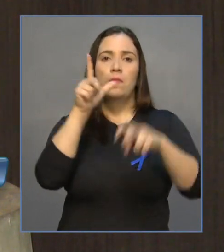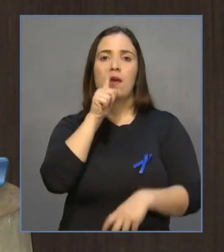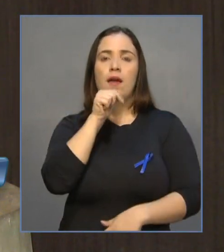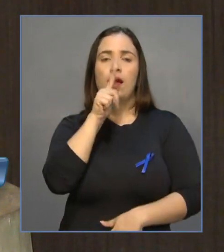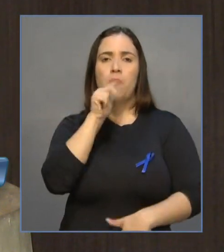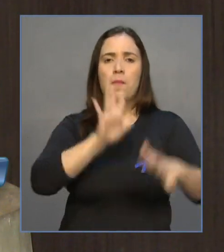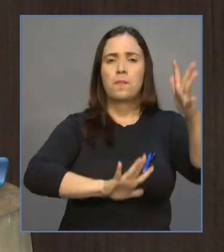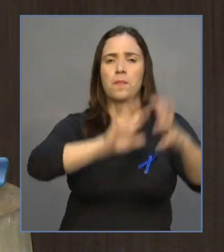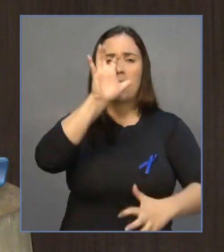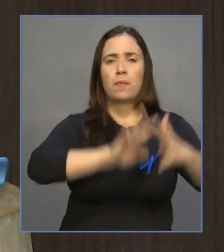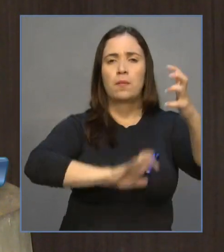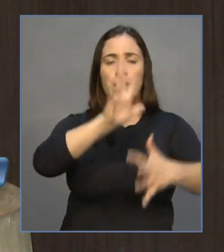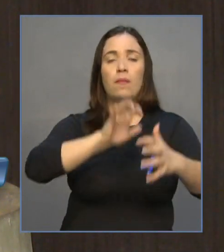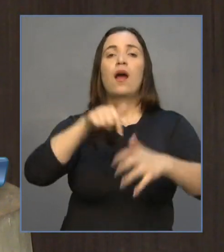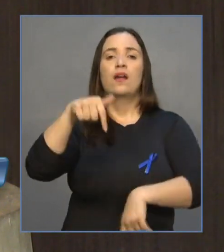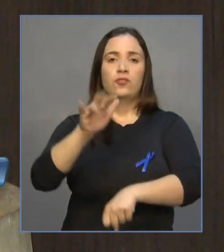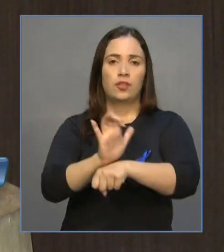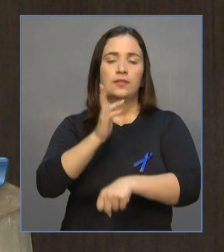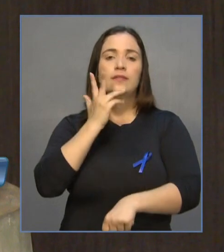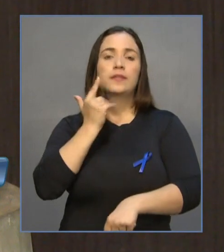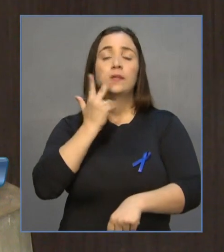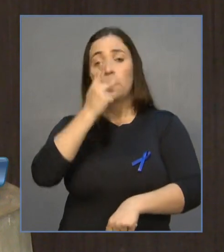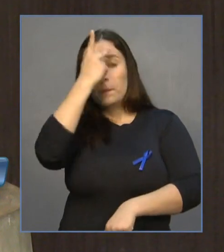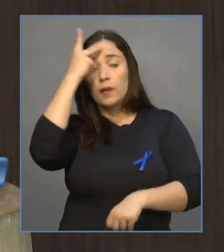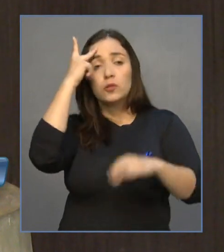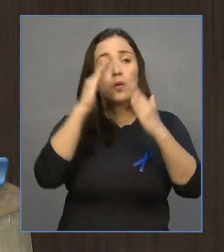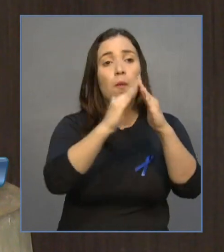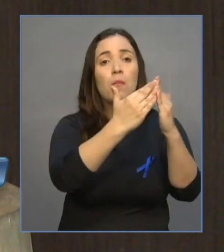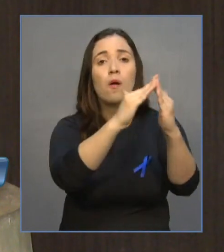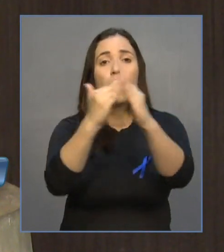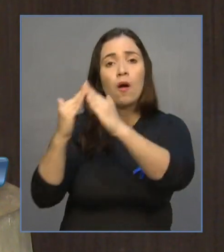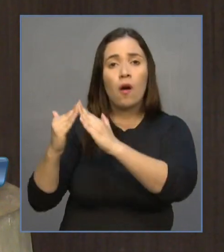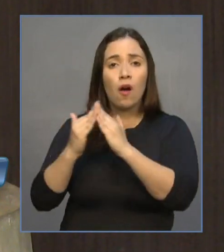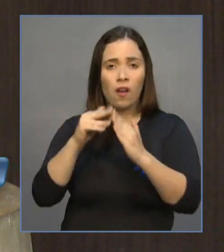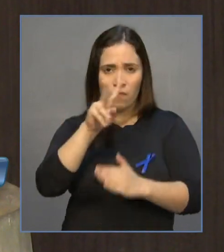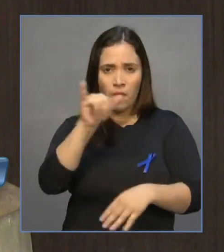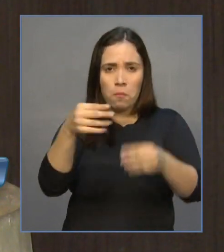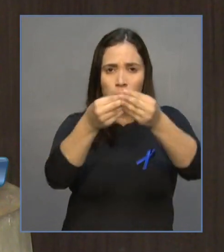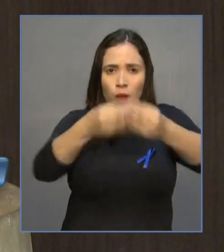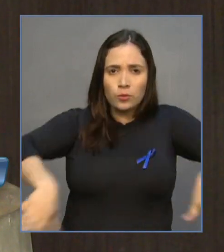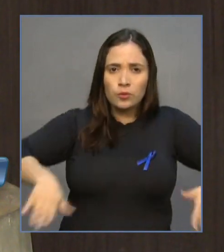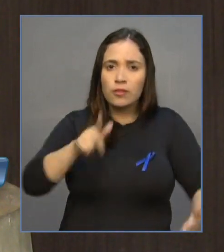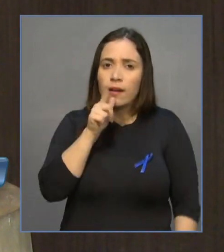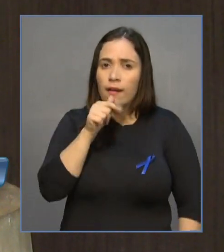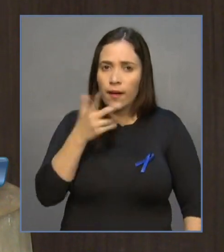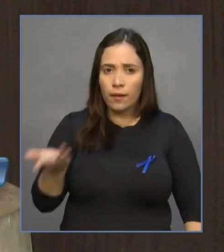acontece hoje no estado do Ceará. As comunidades, elas não vão perder a sua água